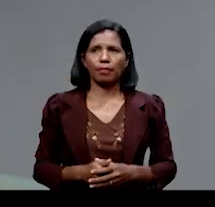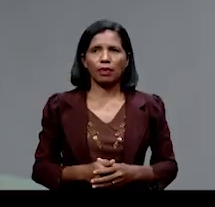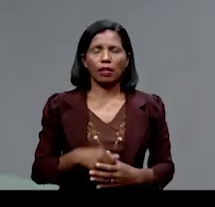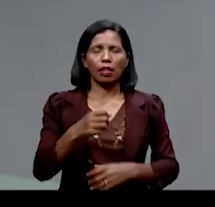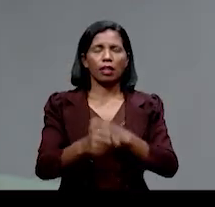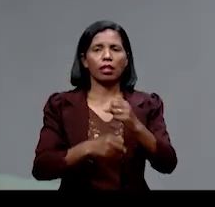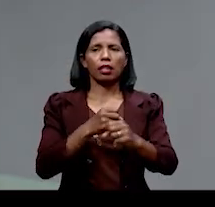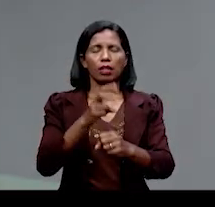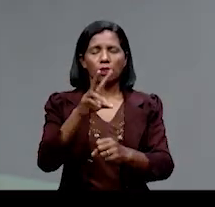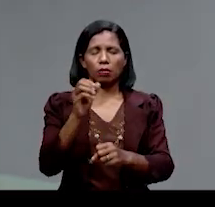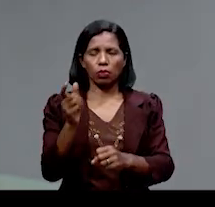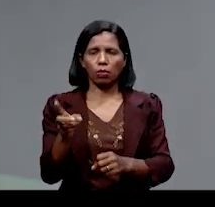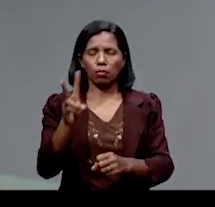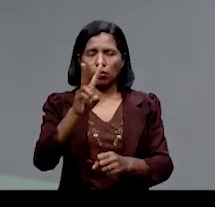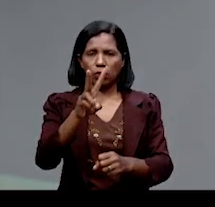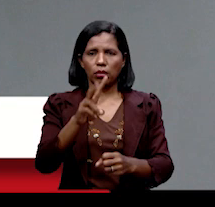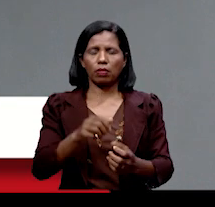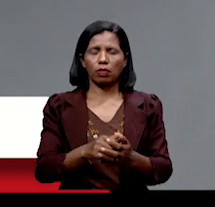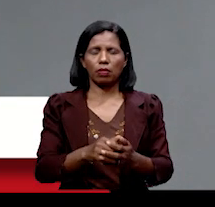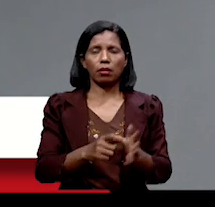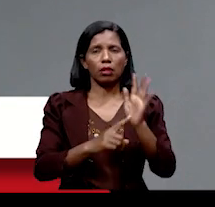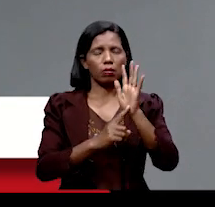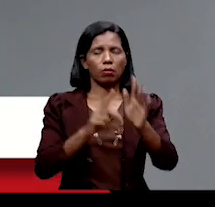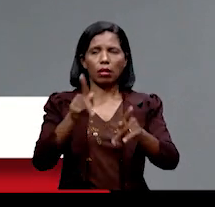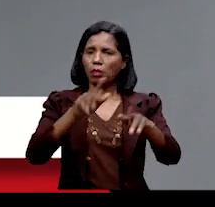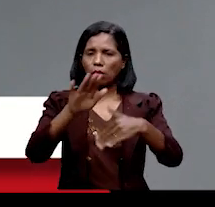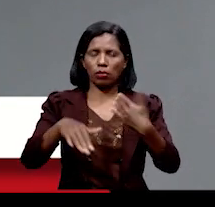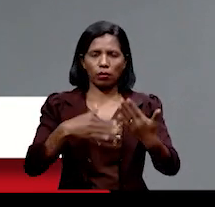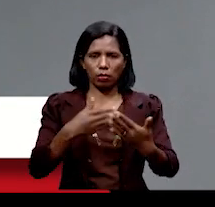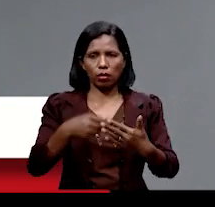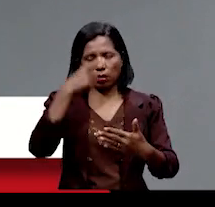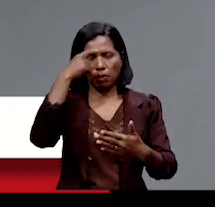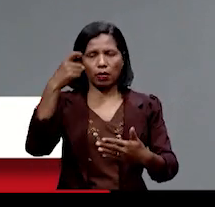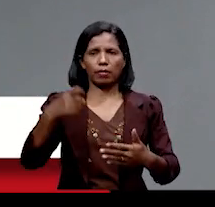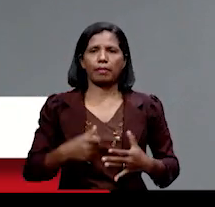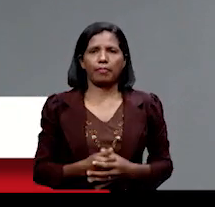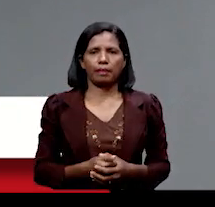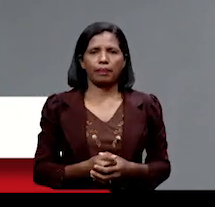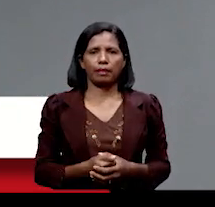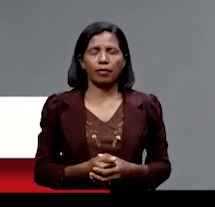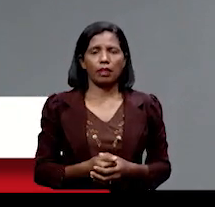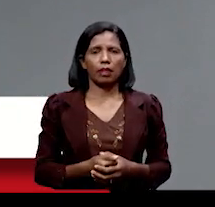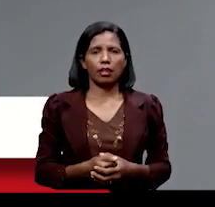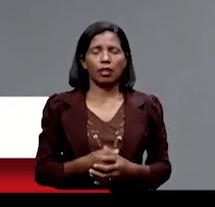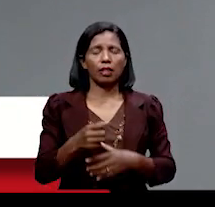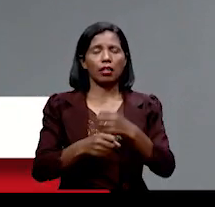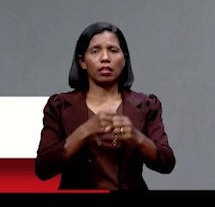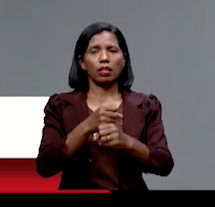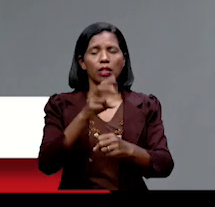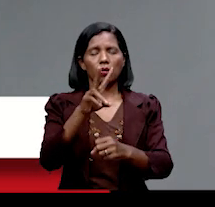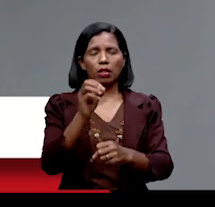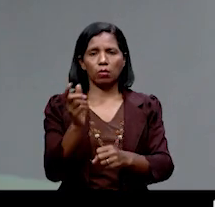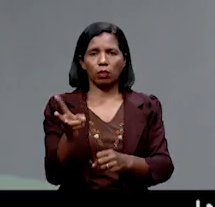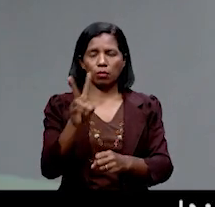resistência no resiliência para o povo Timor-Tomac. Tamba nem aca, ira 2020, o governo